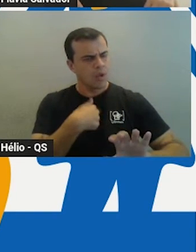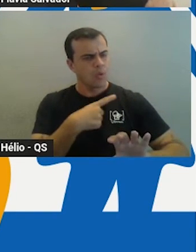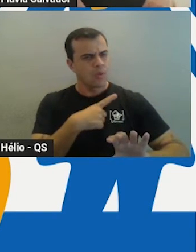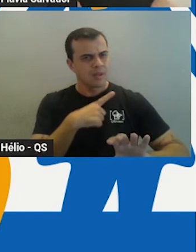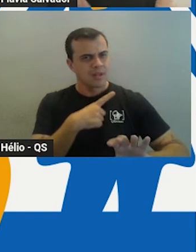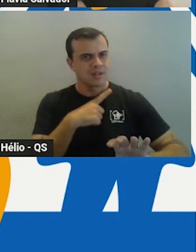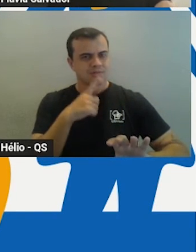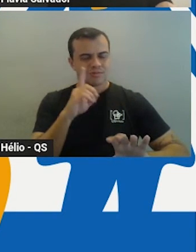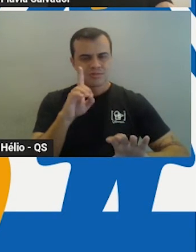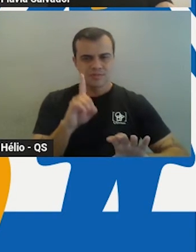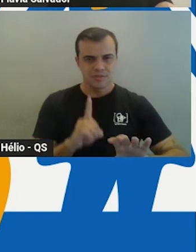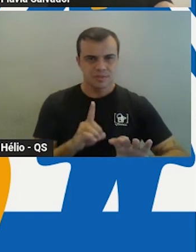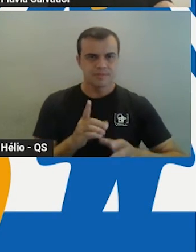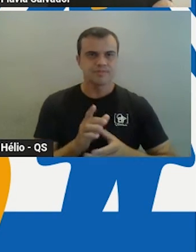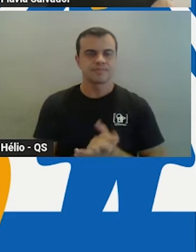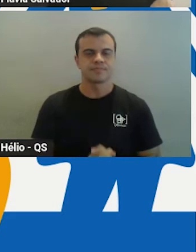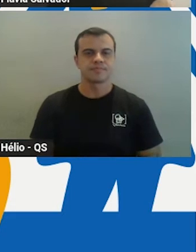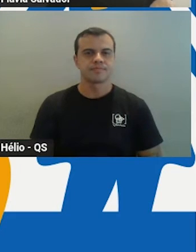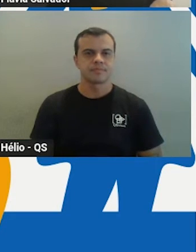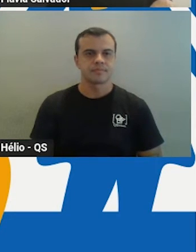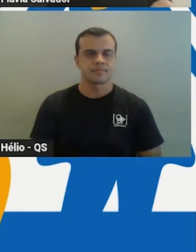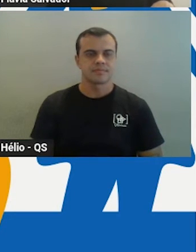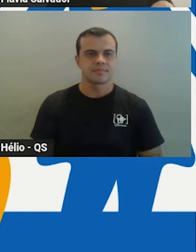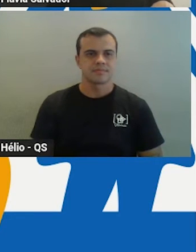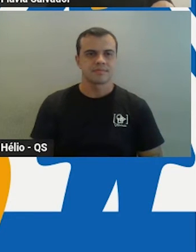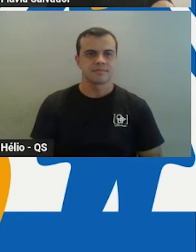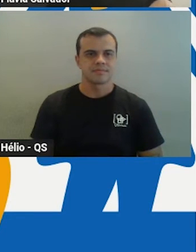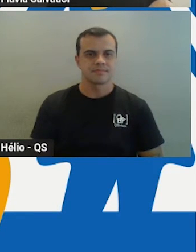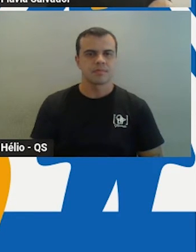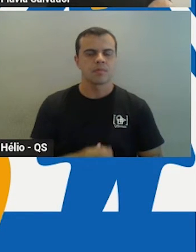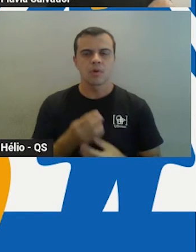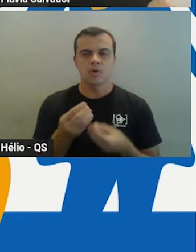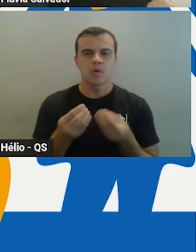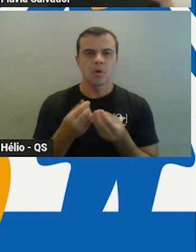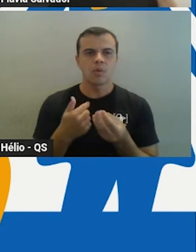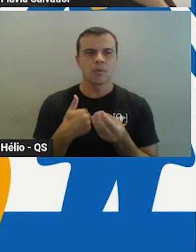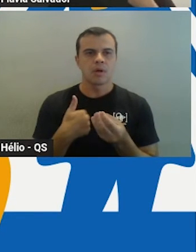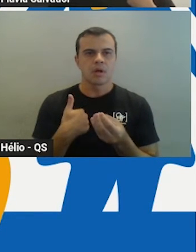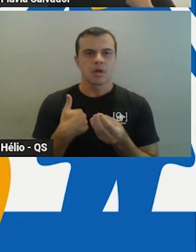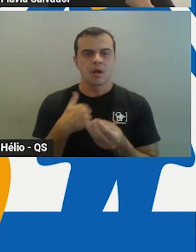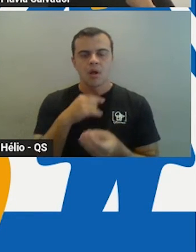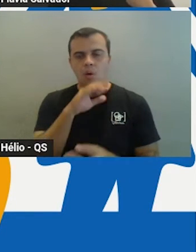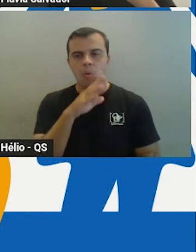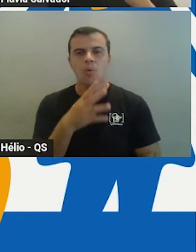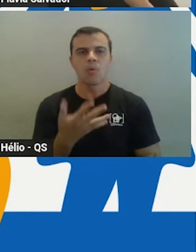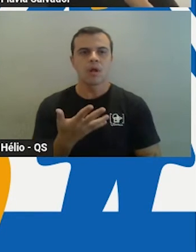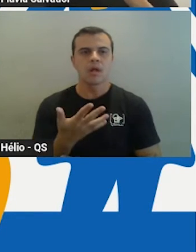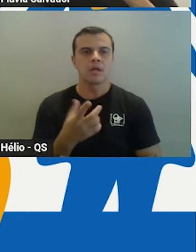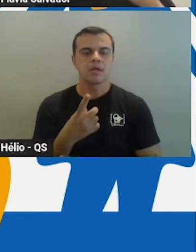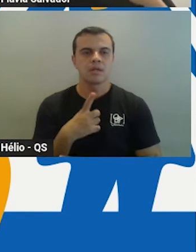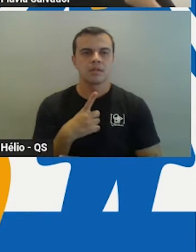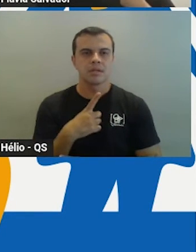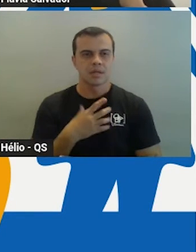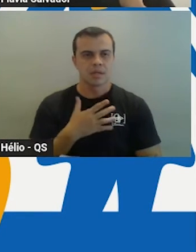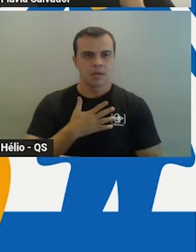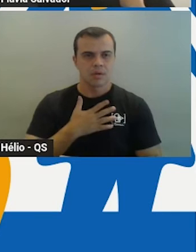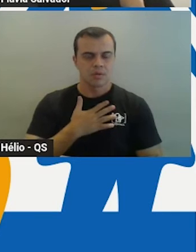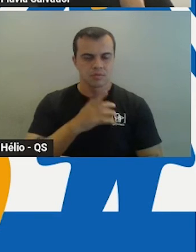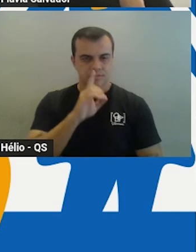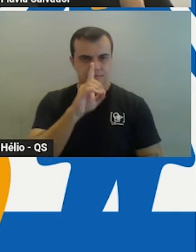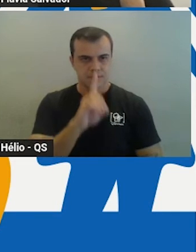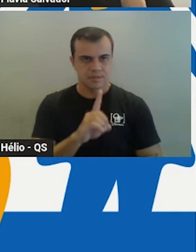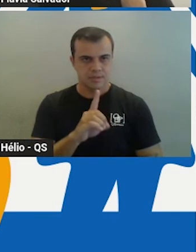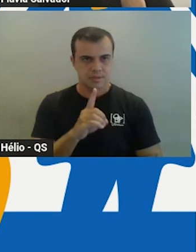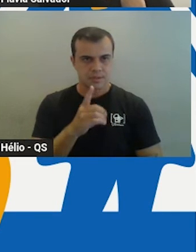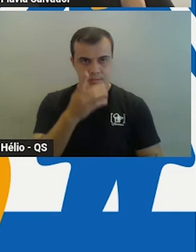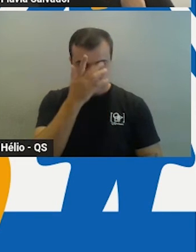uma deficiência motora. Como que é, o que é ruim quando eu tenho uma deficiência motora